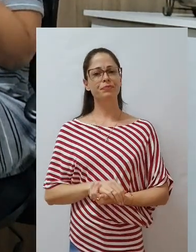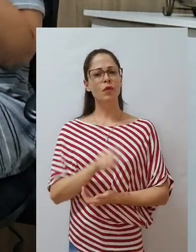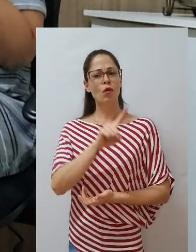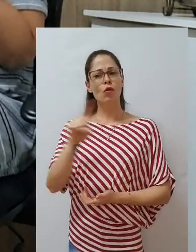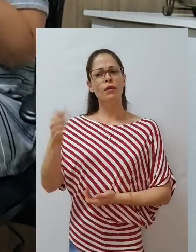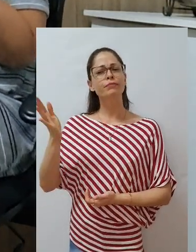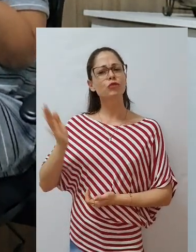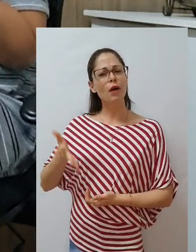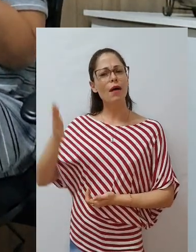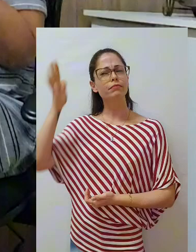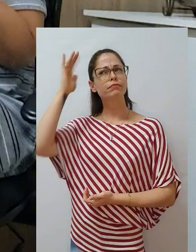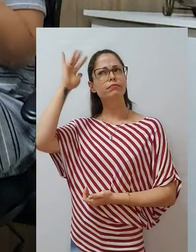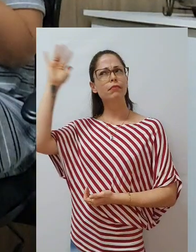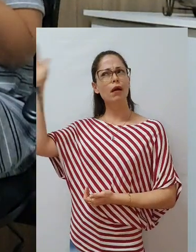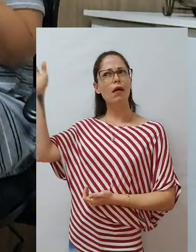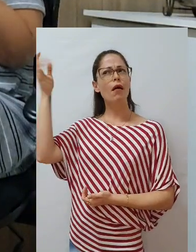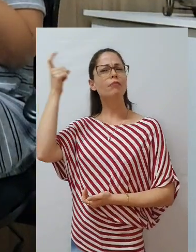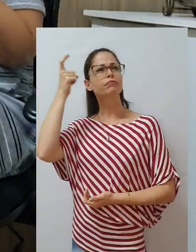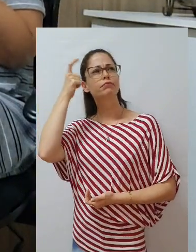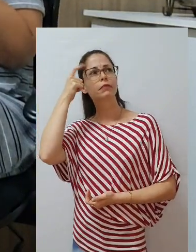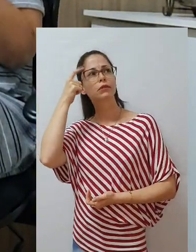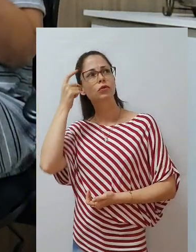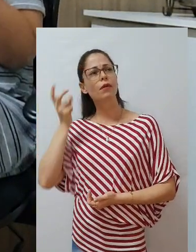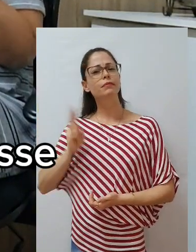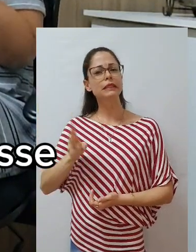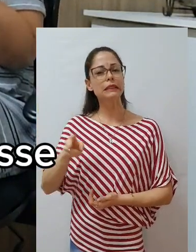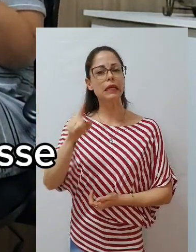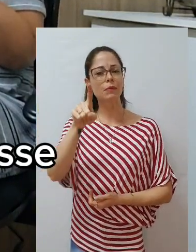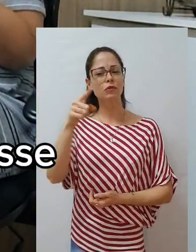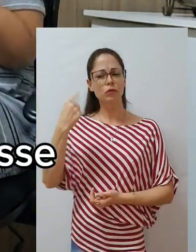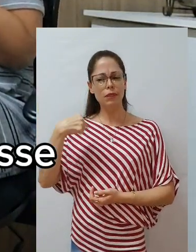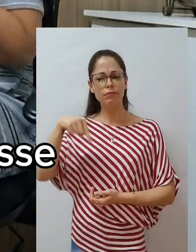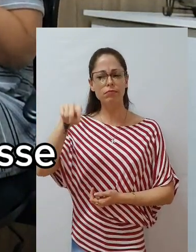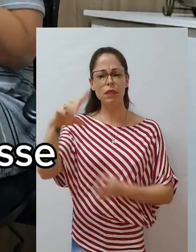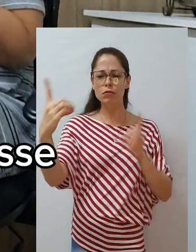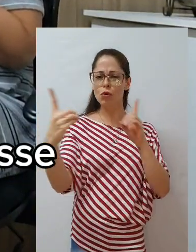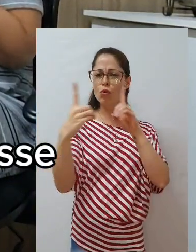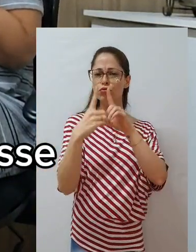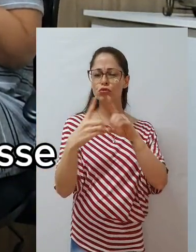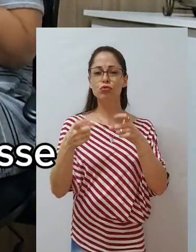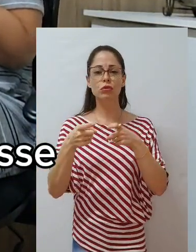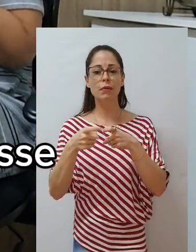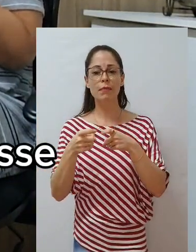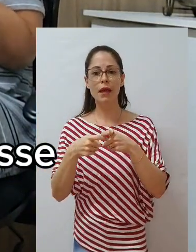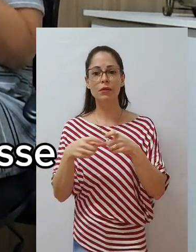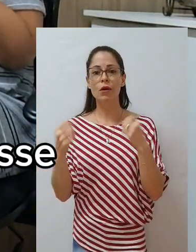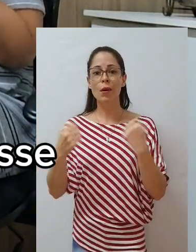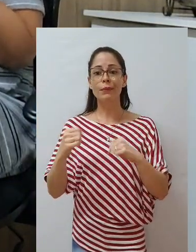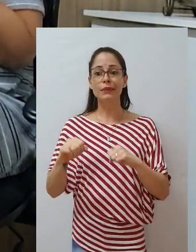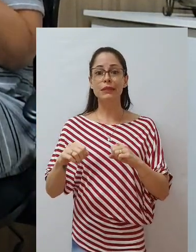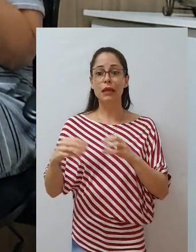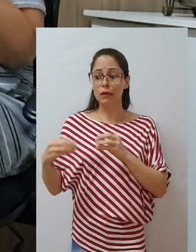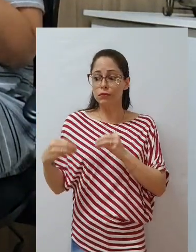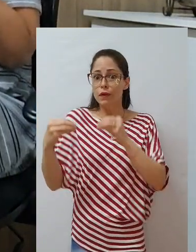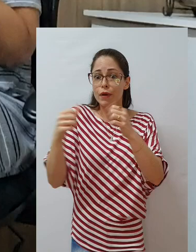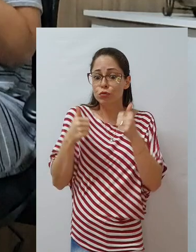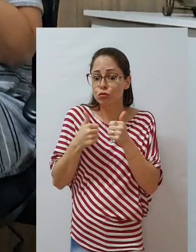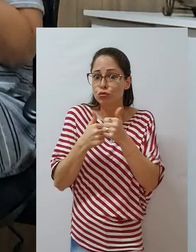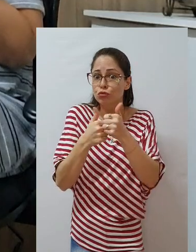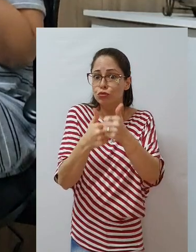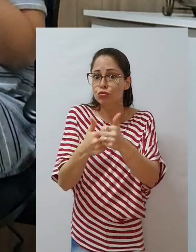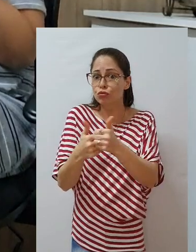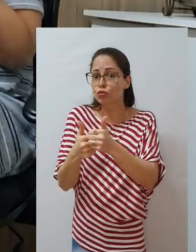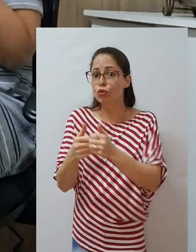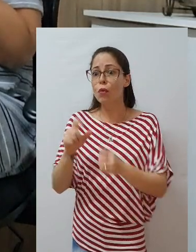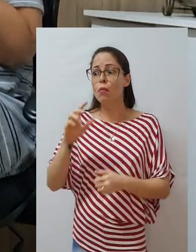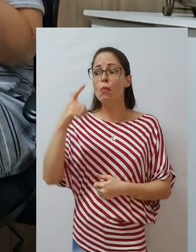exemplo, já imaginou se você todas as vezes que você tivesse que ir ao médico, tivesse que levar